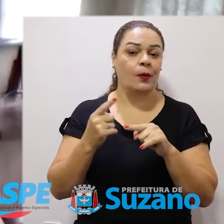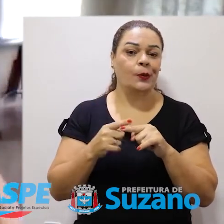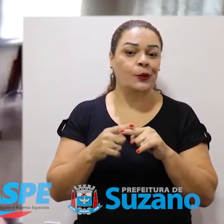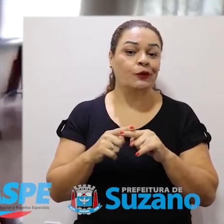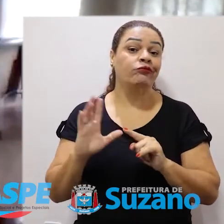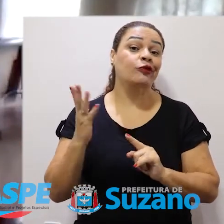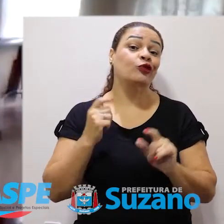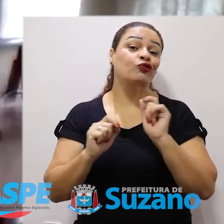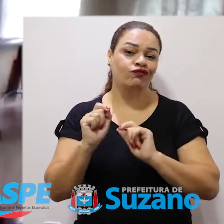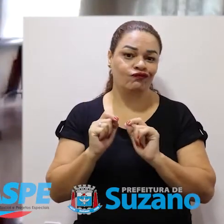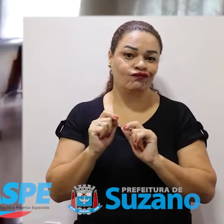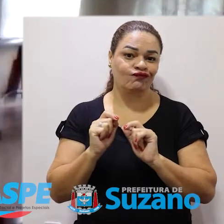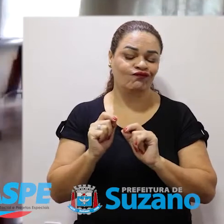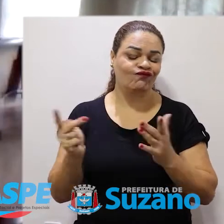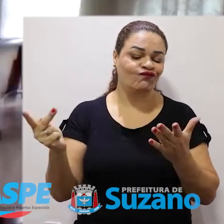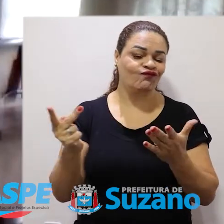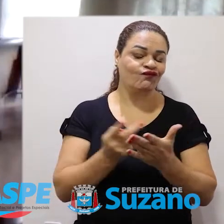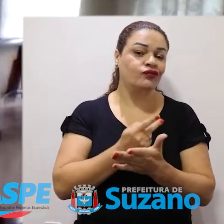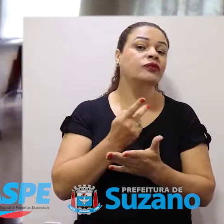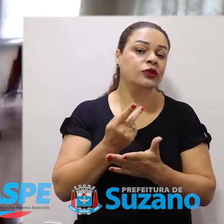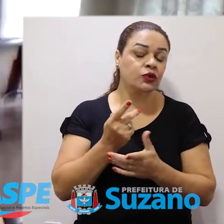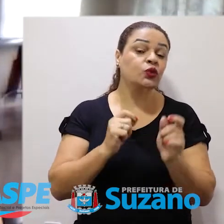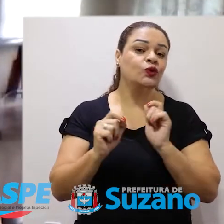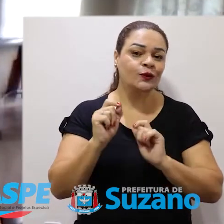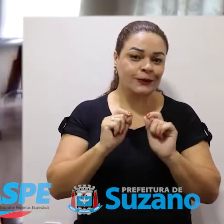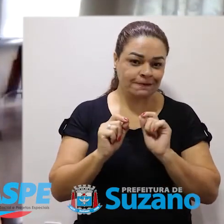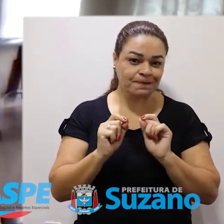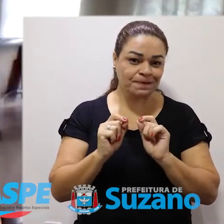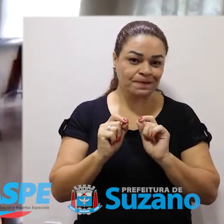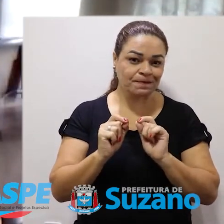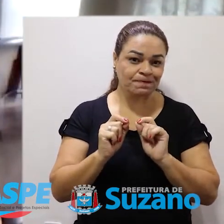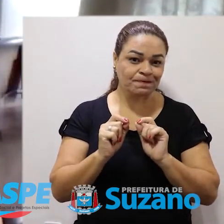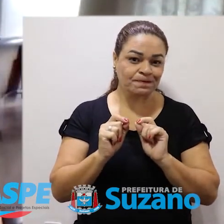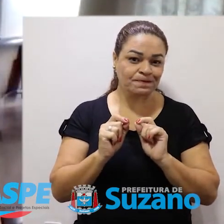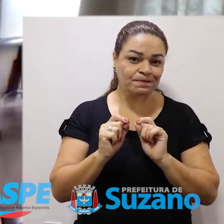né? O que pode acontecer? Pode acontecer da gente ter